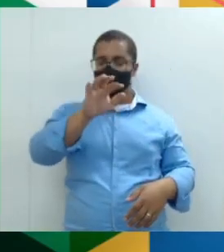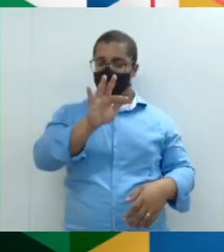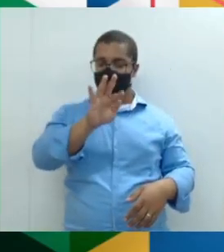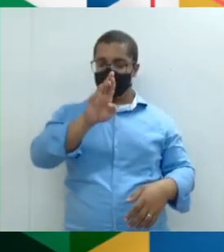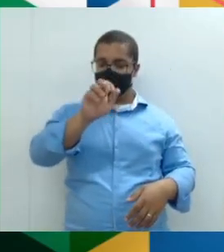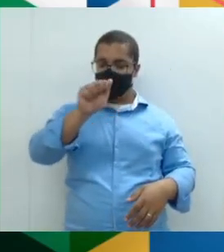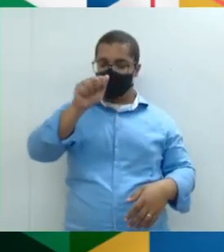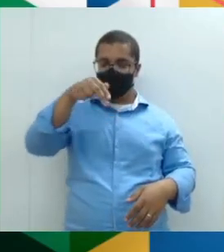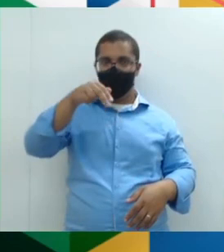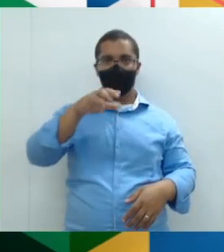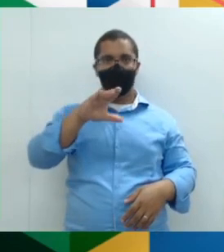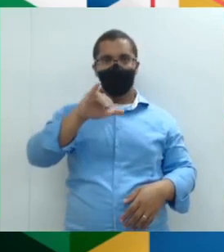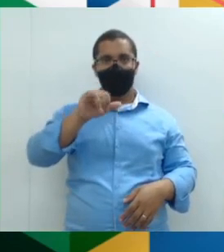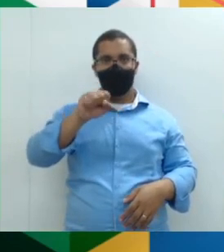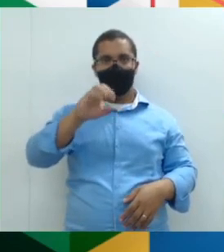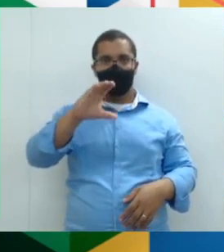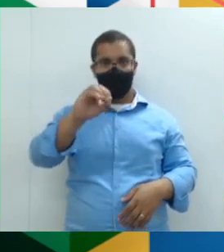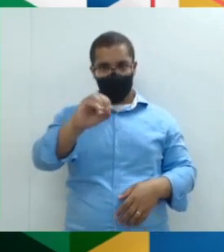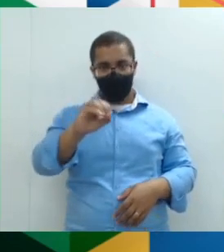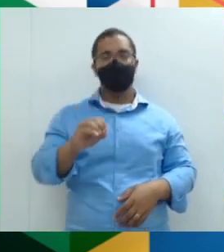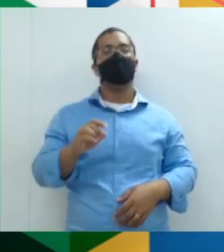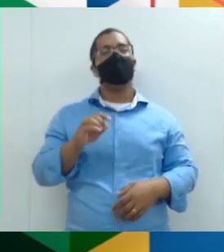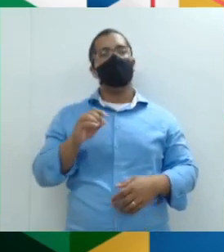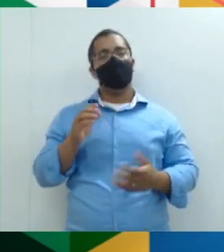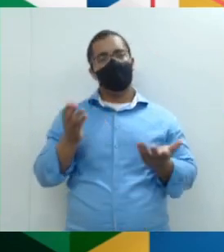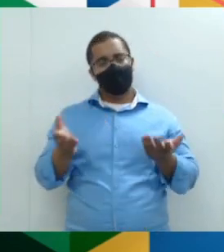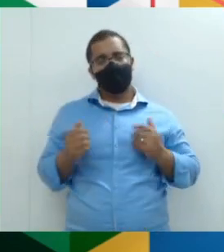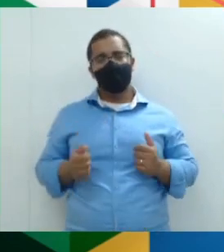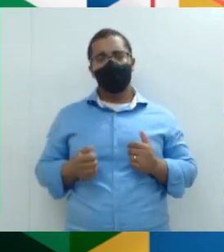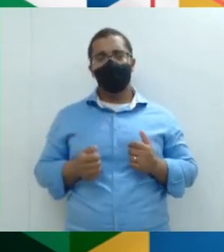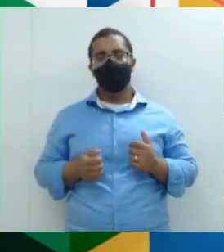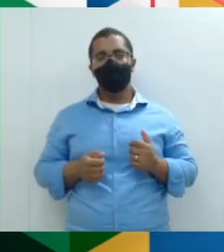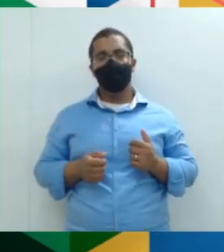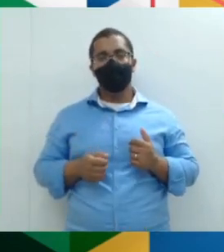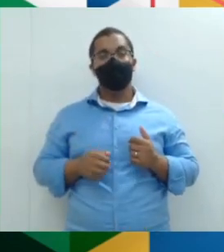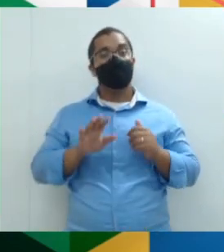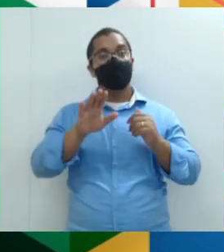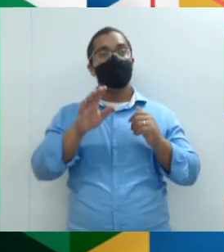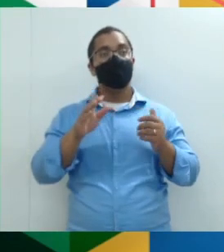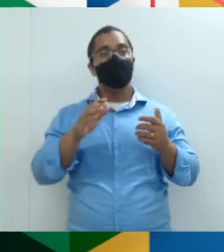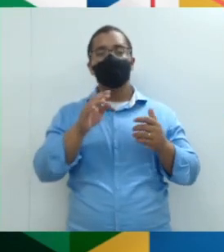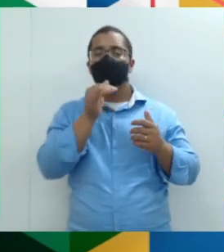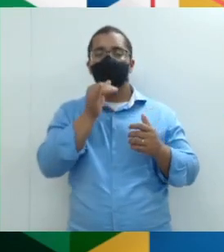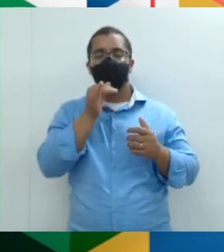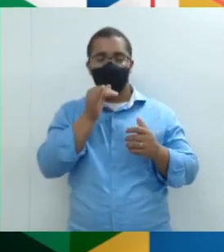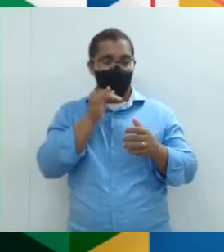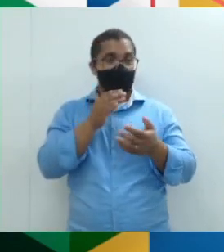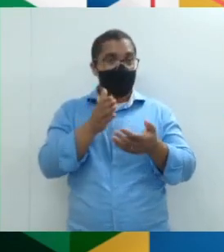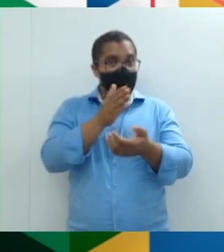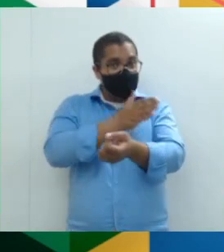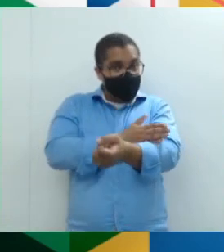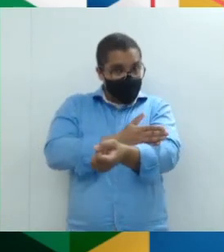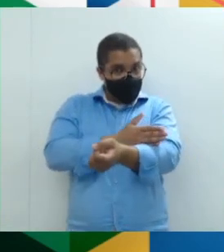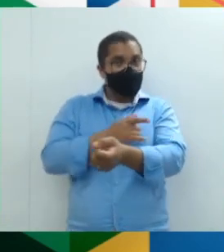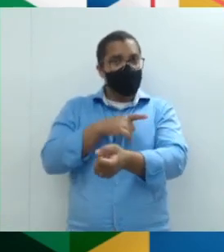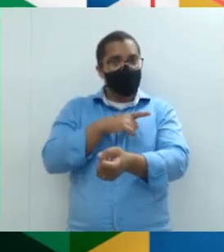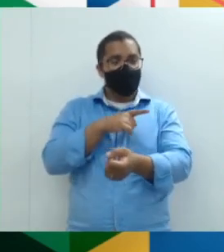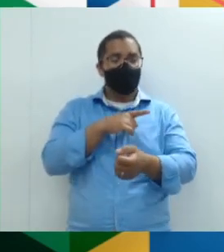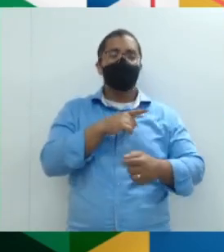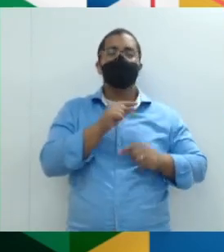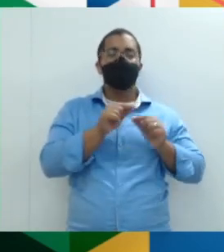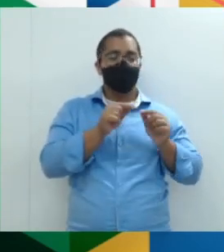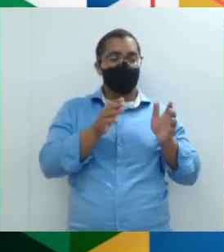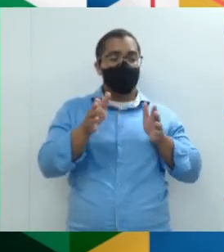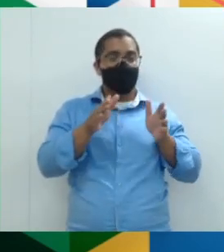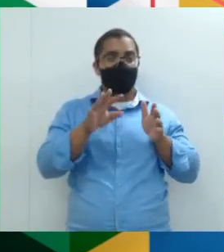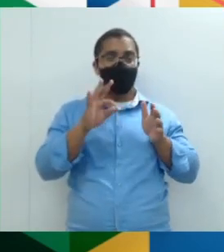disse a vocês, qualquer um, então, a partir do instante que a igreja se coloca dentro da Idade Média, a partir do instante em que ela